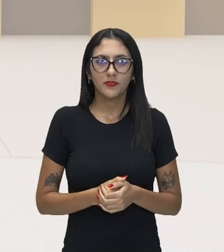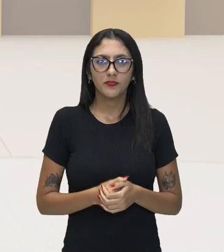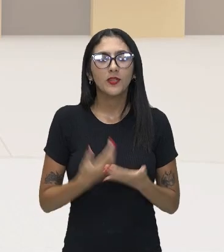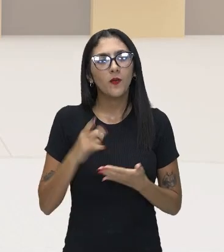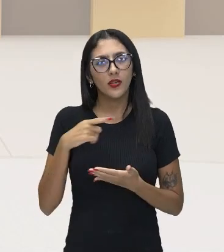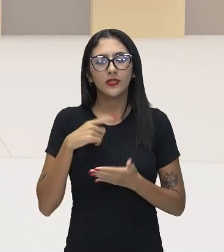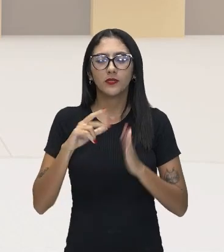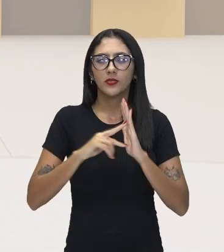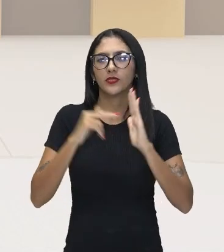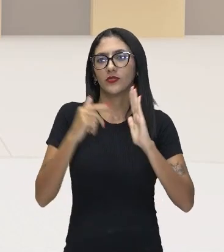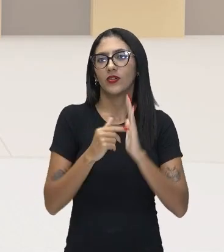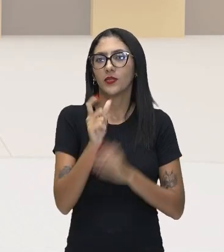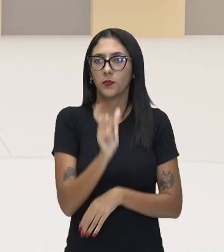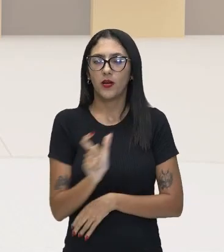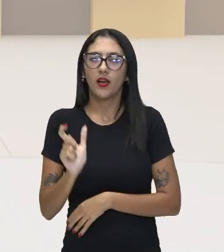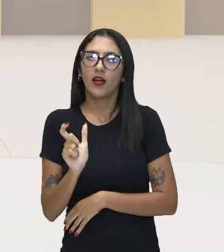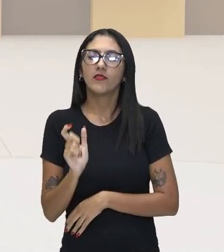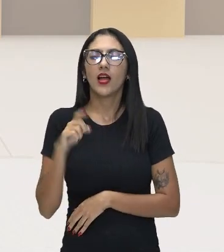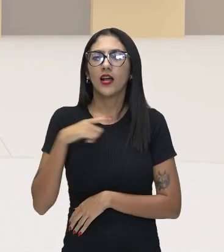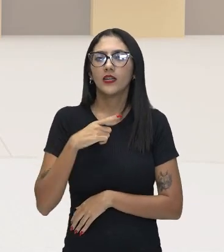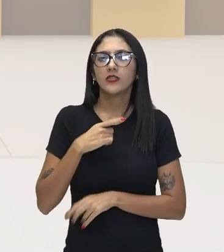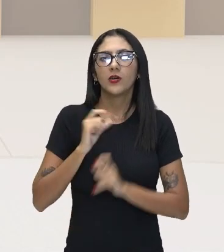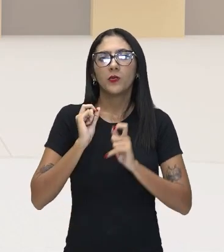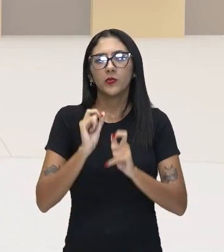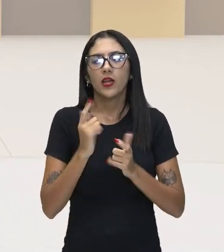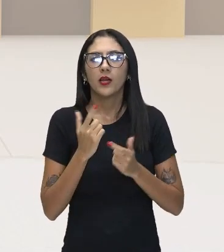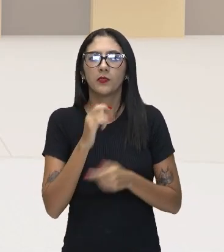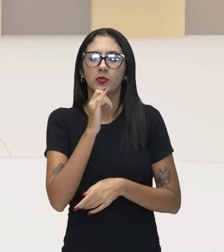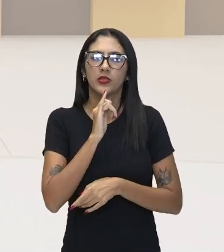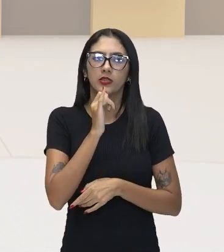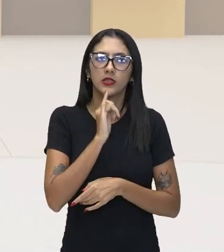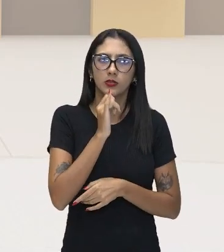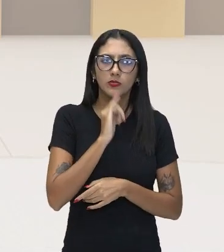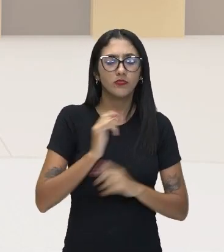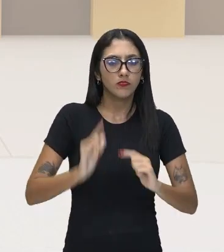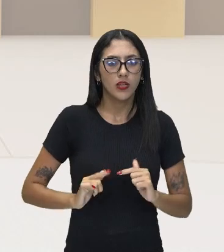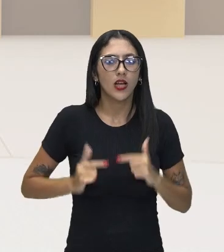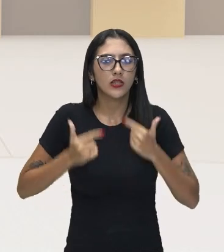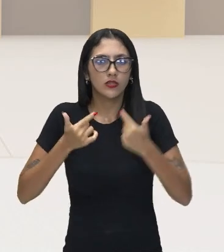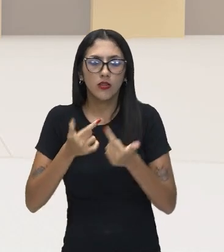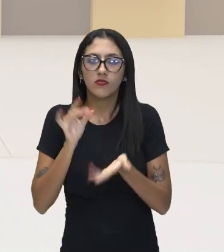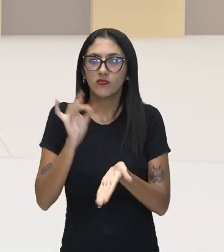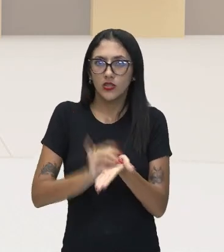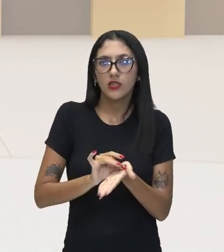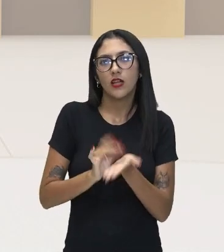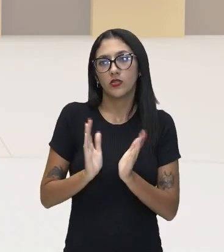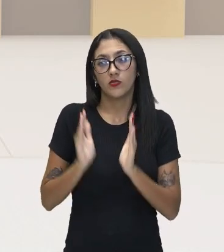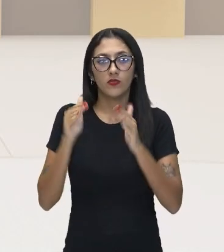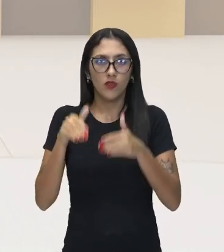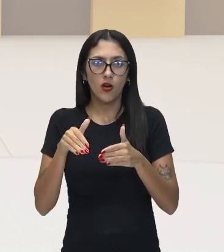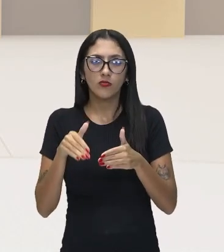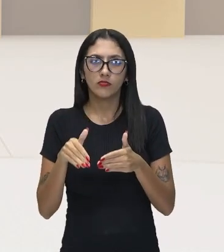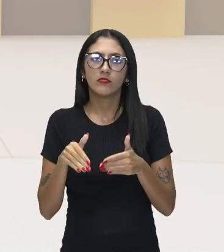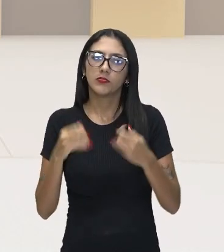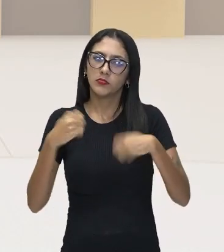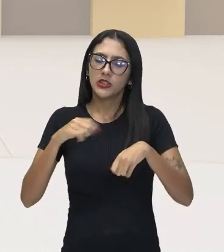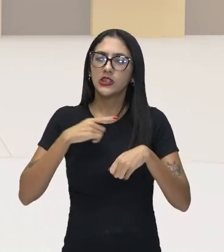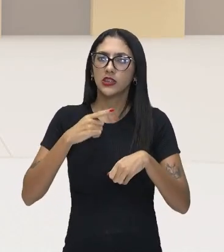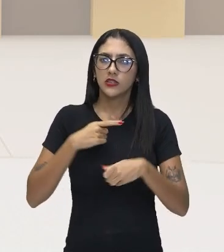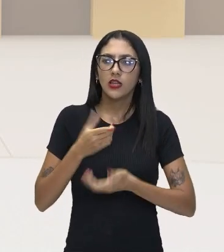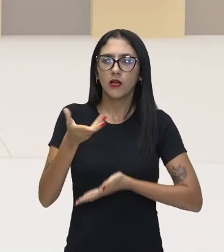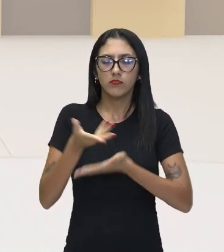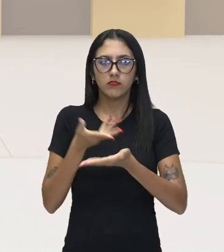engajar. O engajamento, ele tem a ver, gente, com a participação ativa em algo, ok? Você vai participar ali